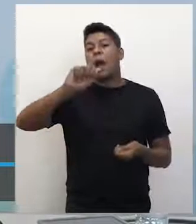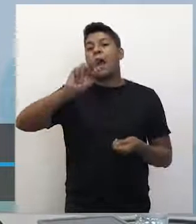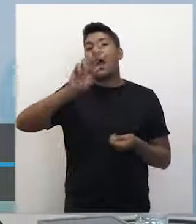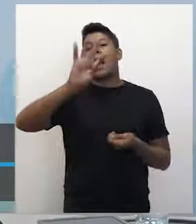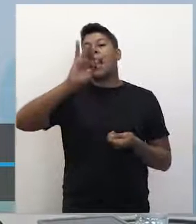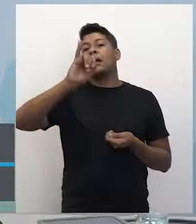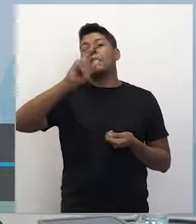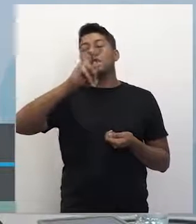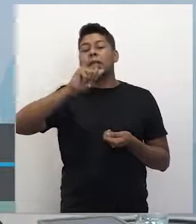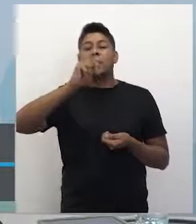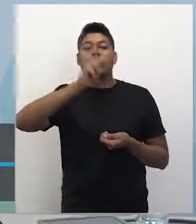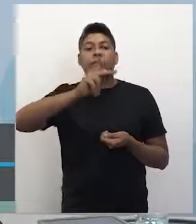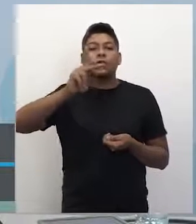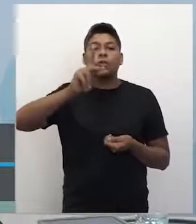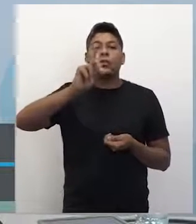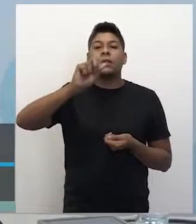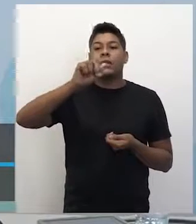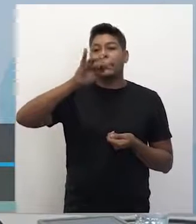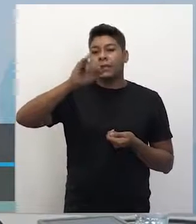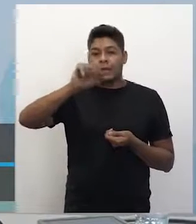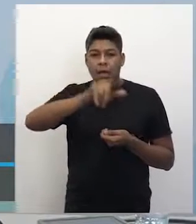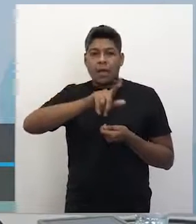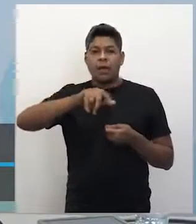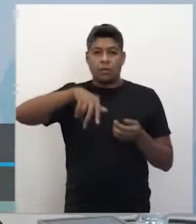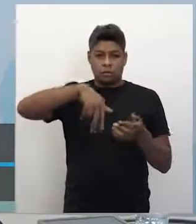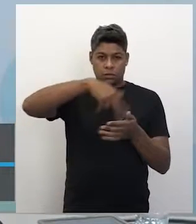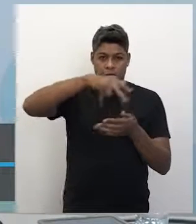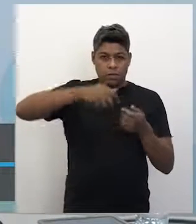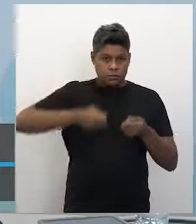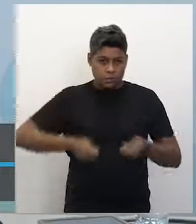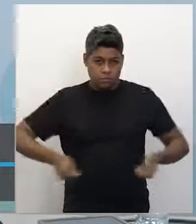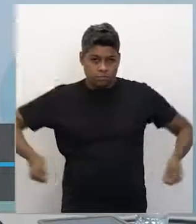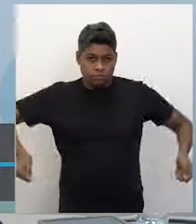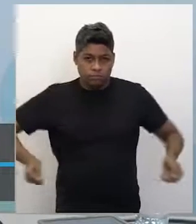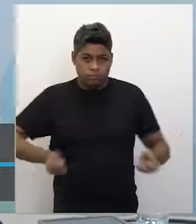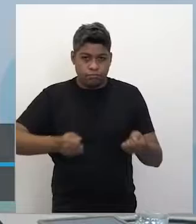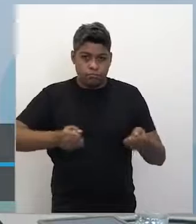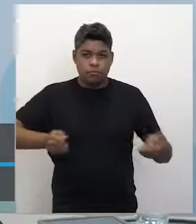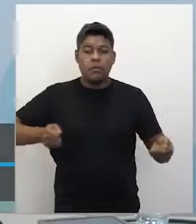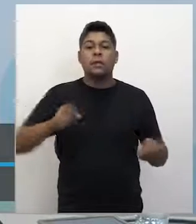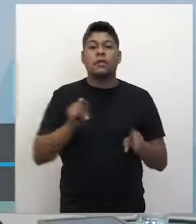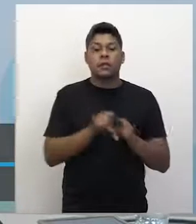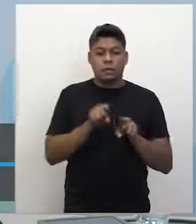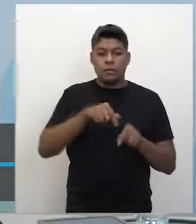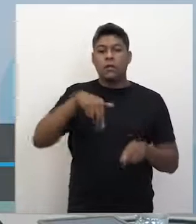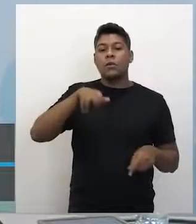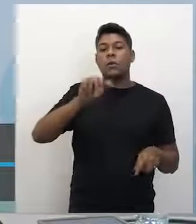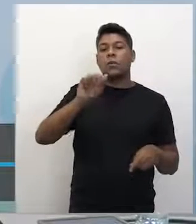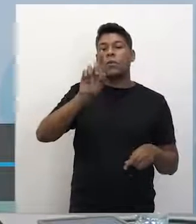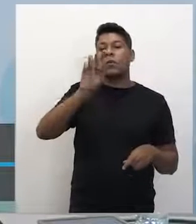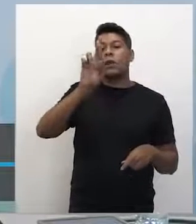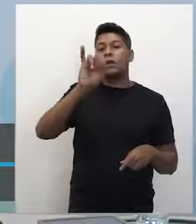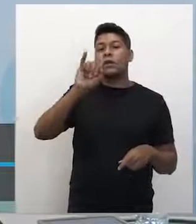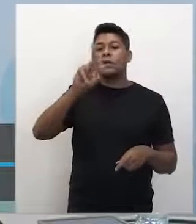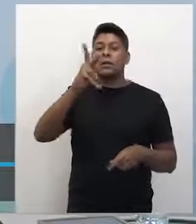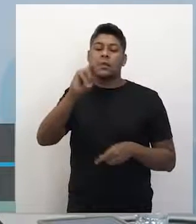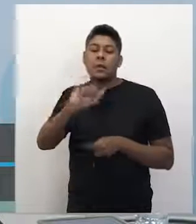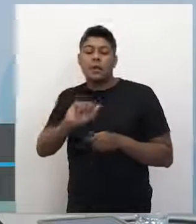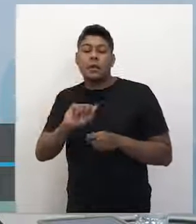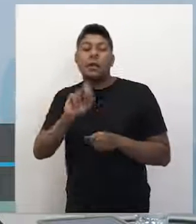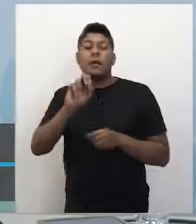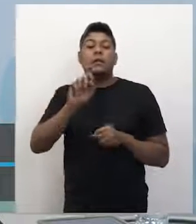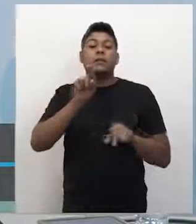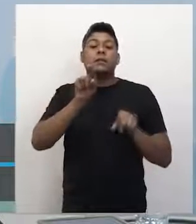professor Daniel comentou a dança de roda. E algumas pessoas comentando quadrilha também. Professor Valdeci